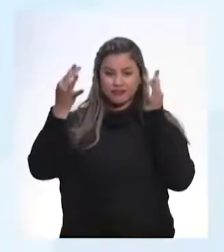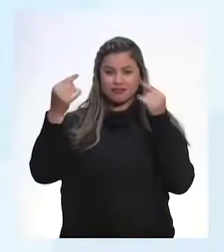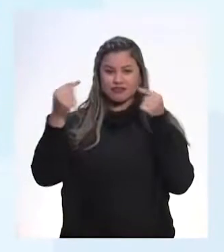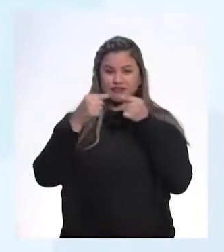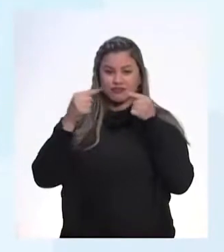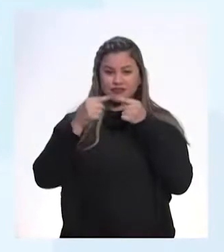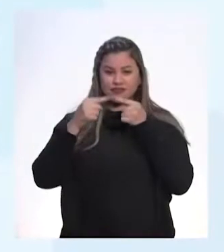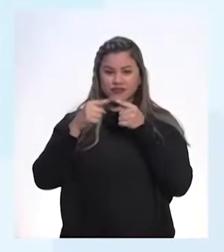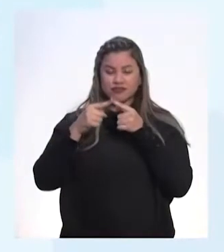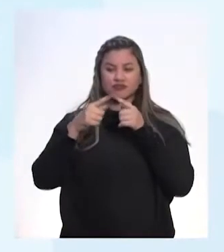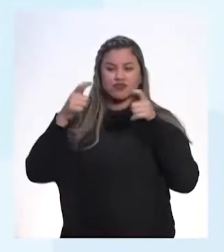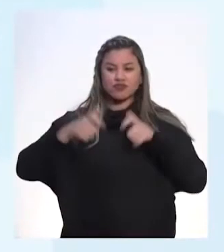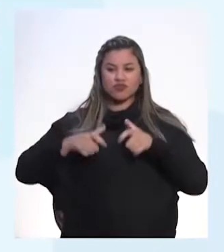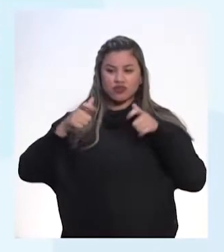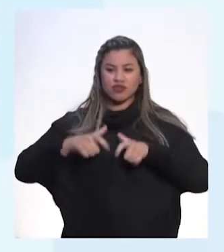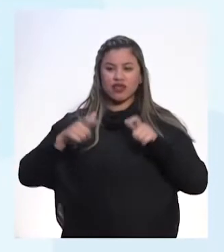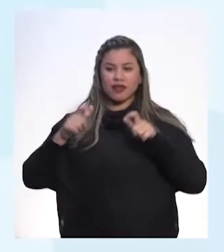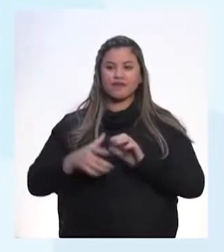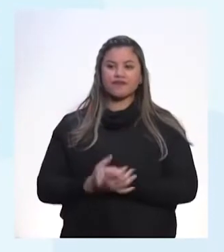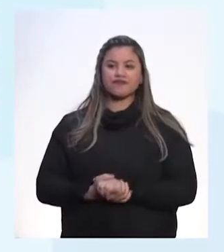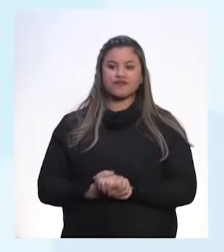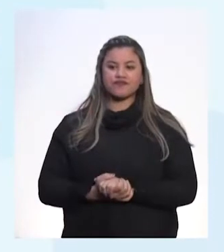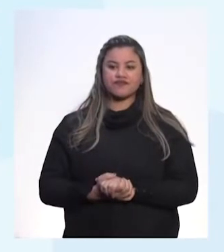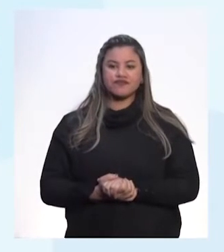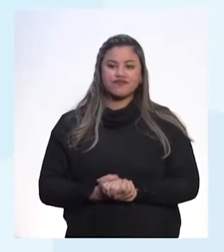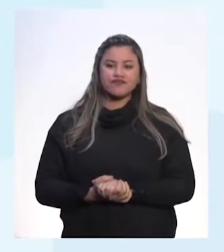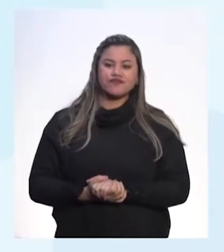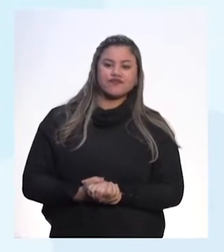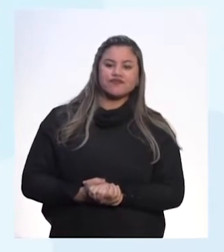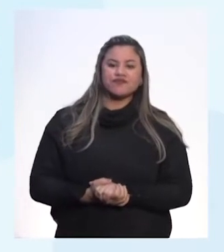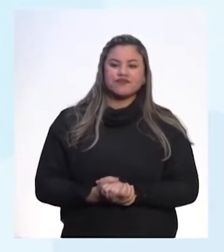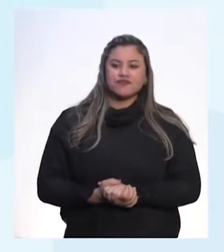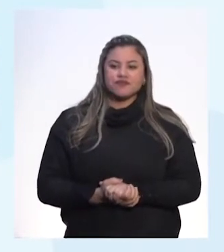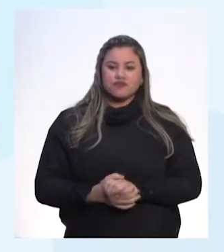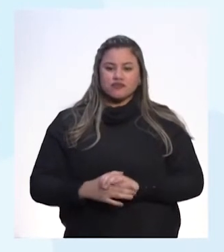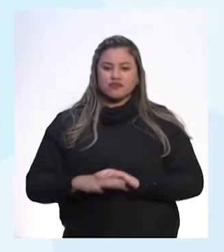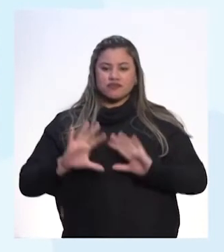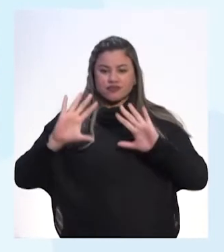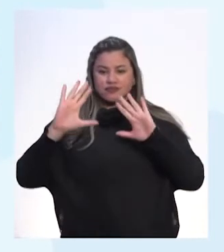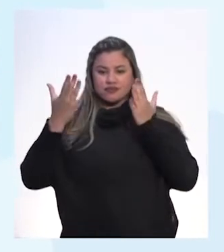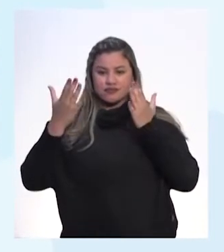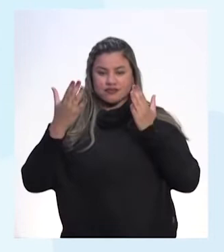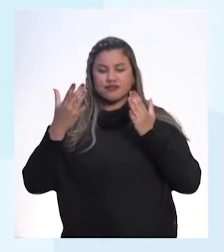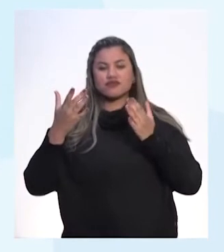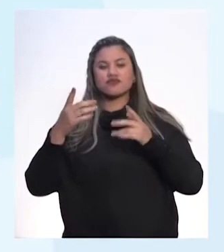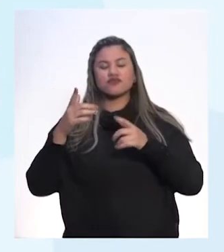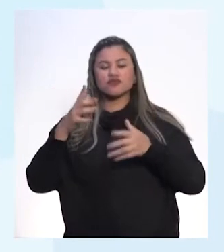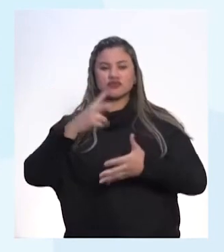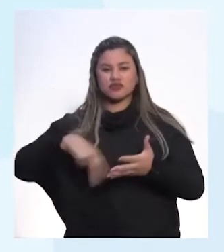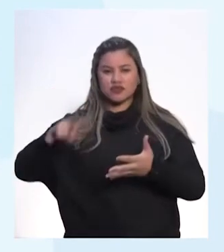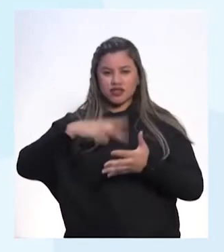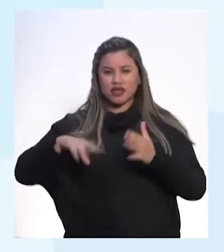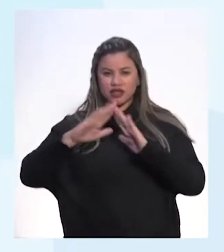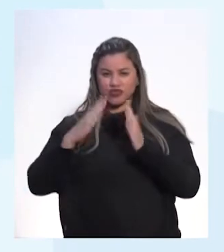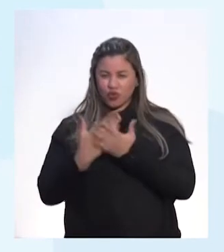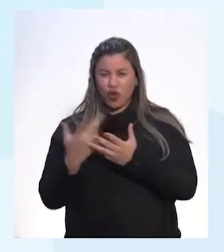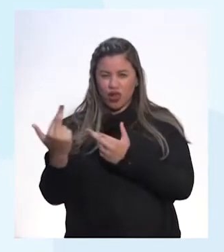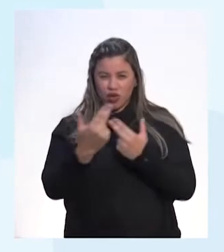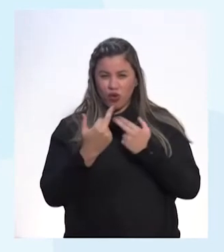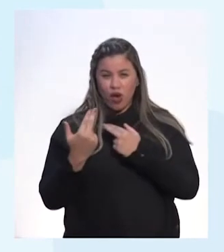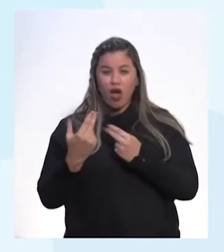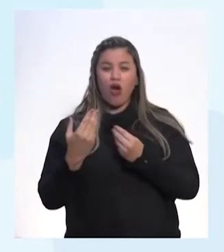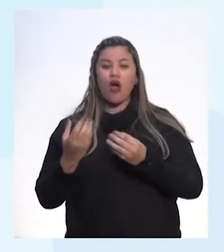mostrar essa produção, tá? Os festivais de dança, como o que vocês participaram na escola de vocês, surgem como importantes momentos para que os